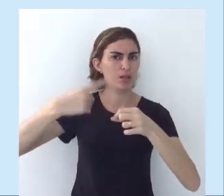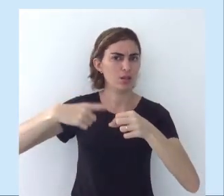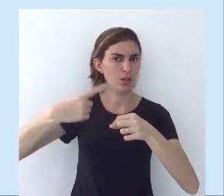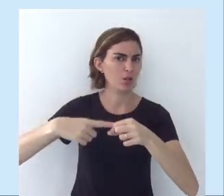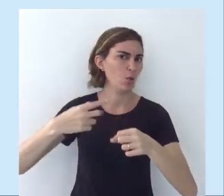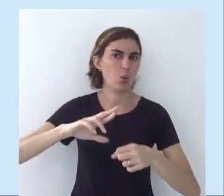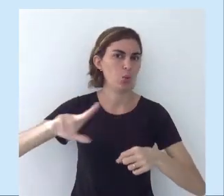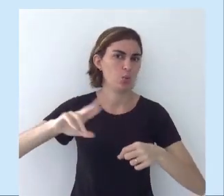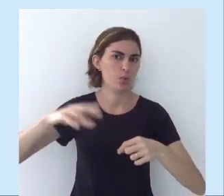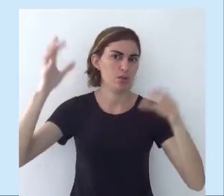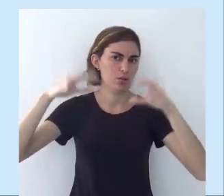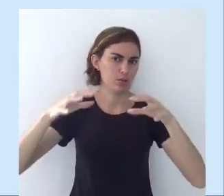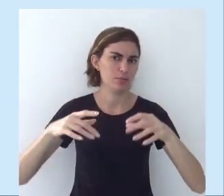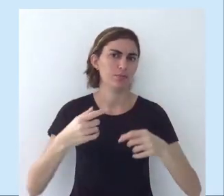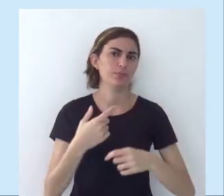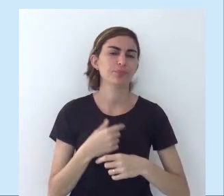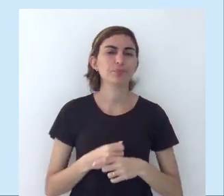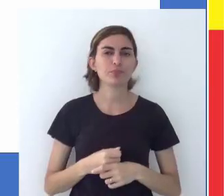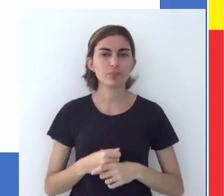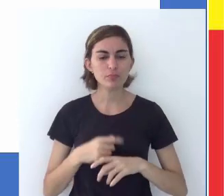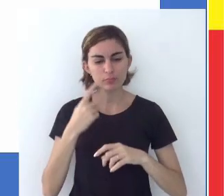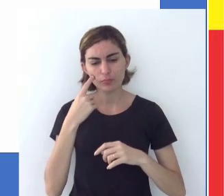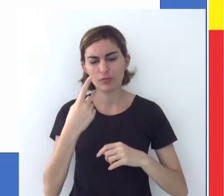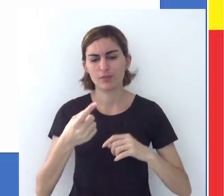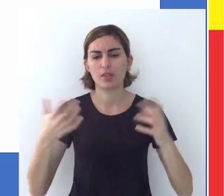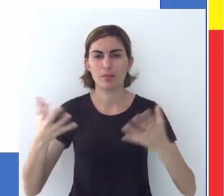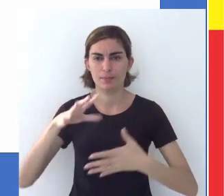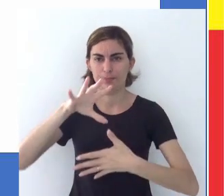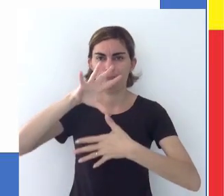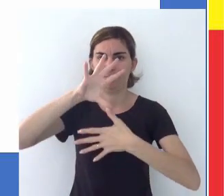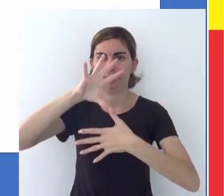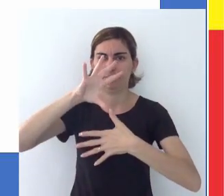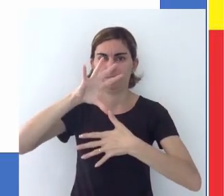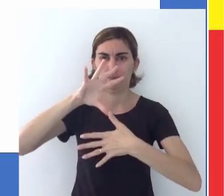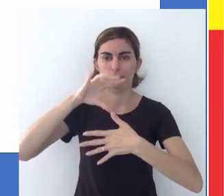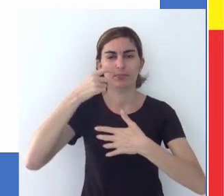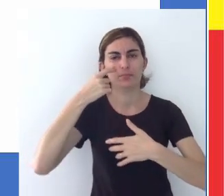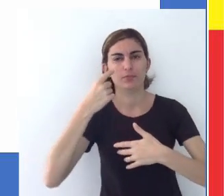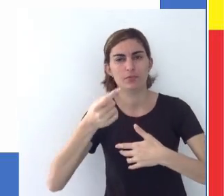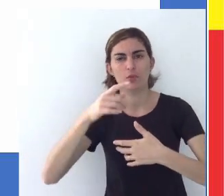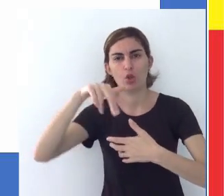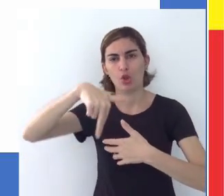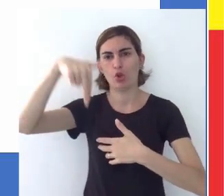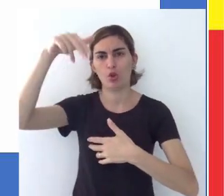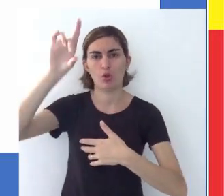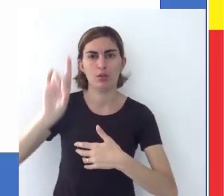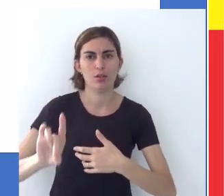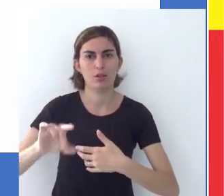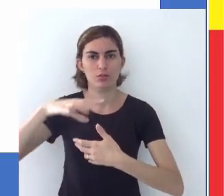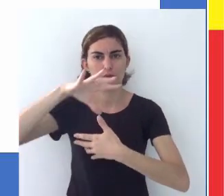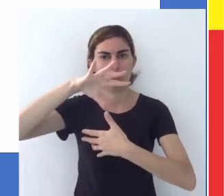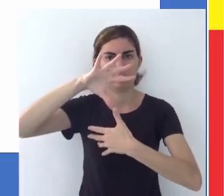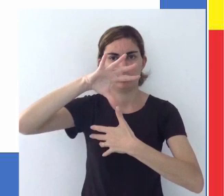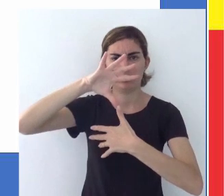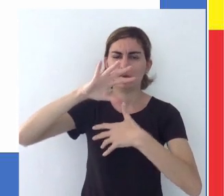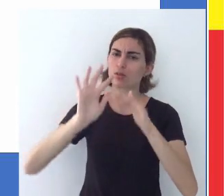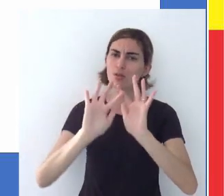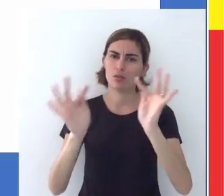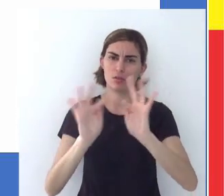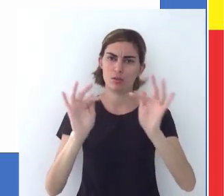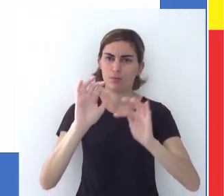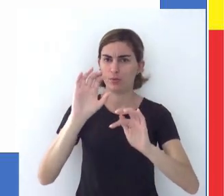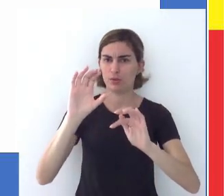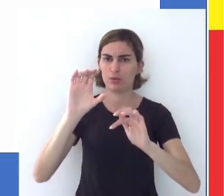do interior não recebam, que a gente vai acompanhar agora. Gente, esse mapa que vocês acompanham é um mapa do Nordeste, é um mapa climático